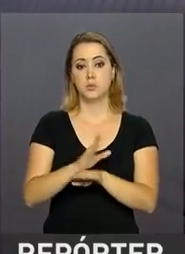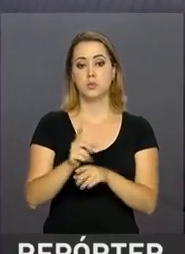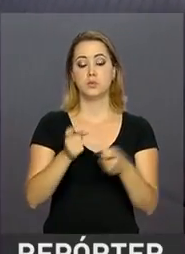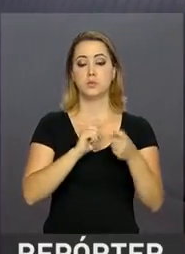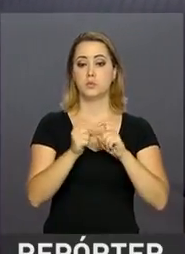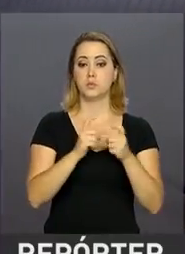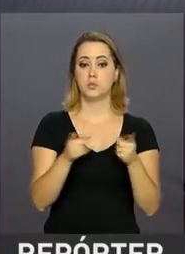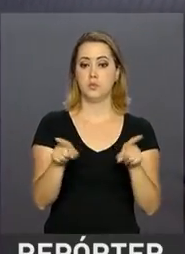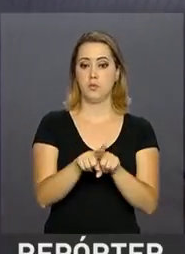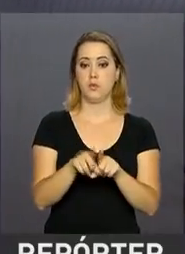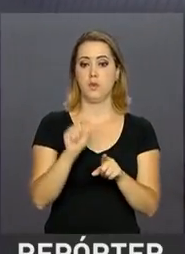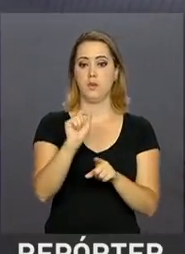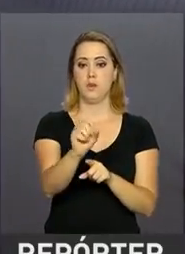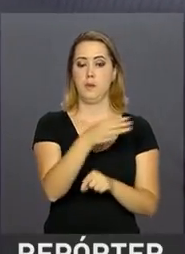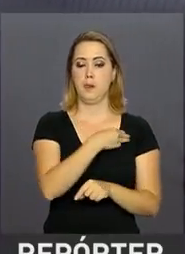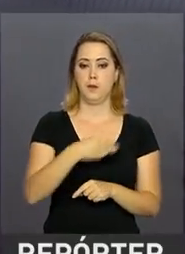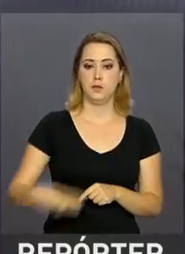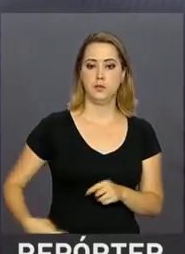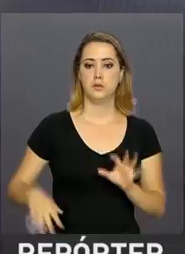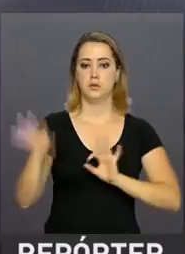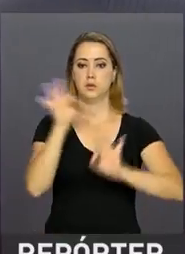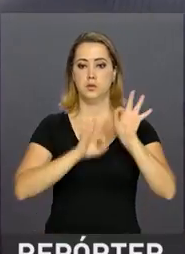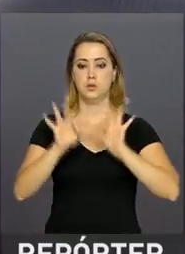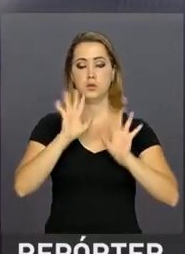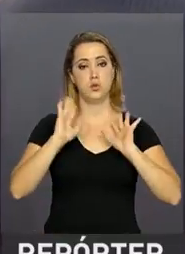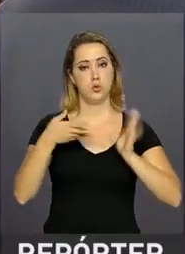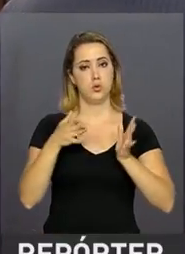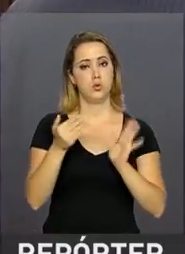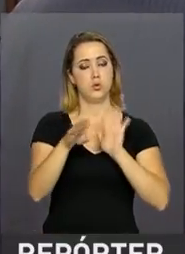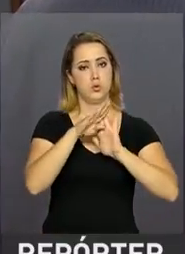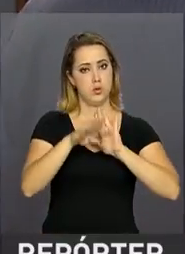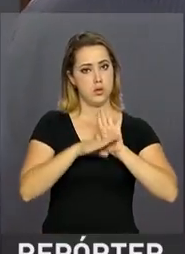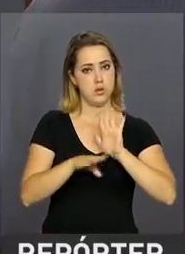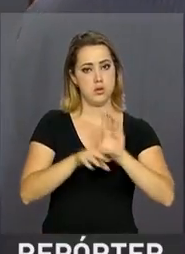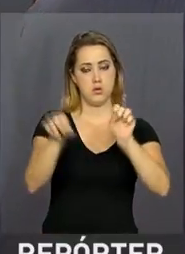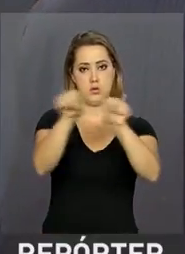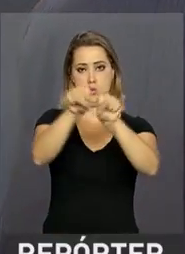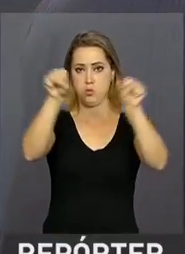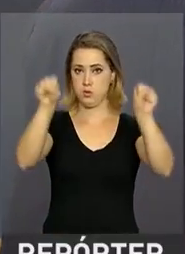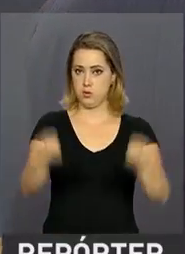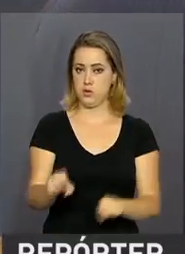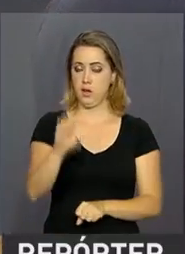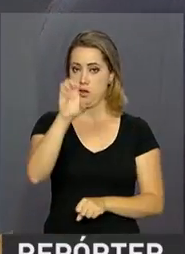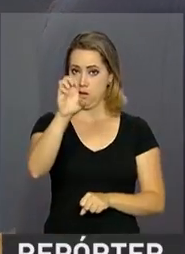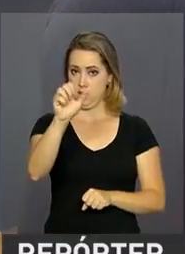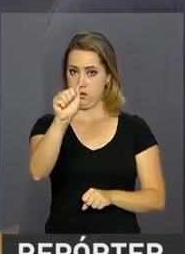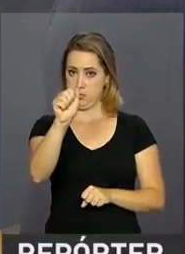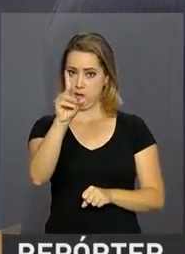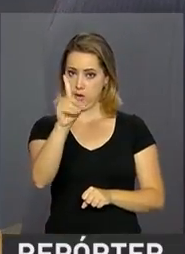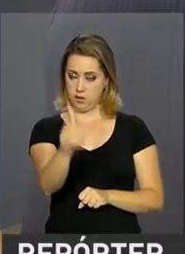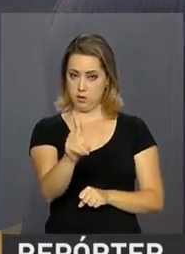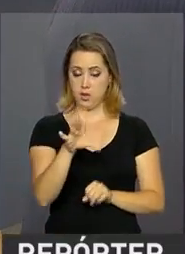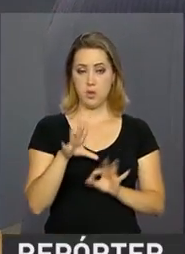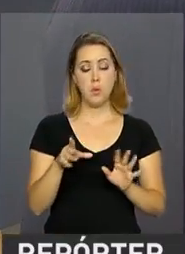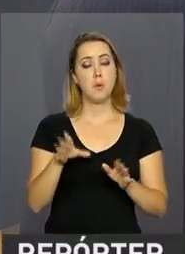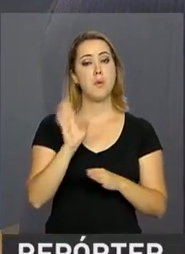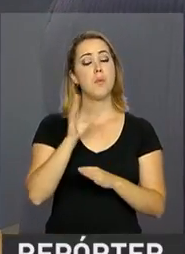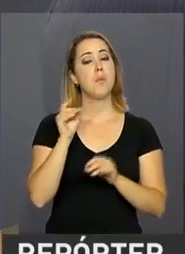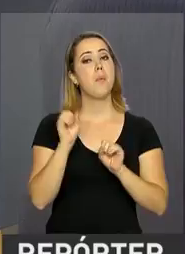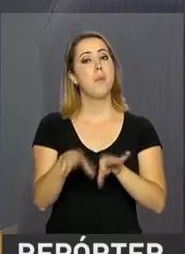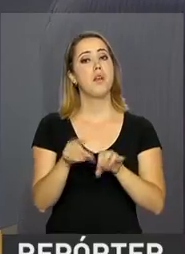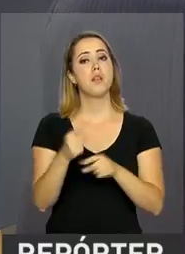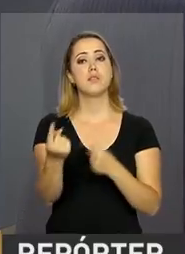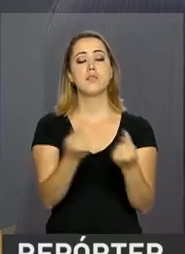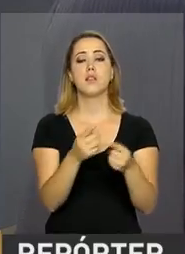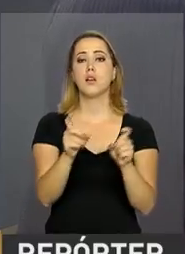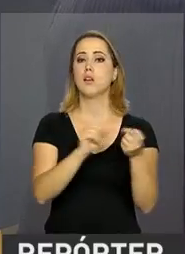gestores inclusive o Ministério do planejamento está disponibilizando toda uma plataforma EAD no site da enap paraa capacitação desses